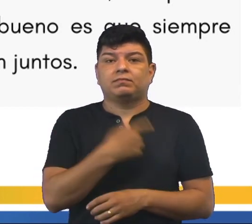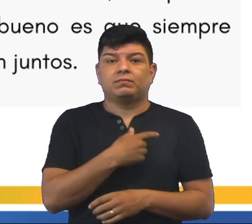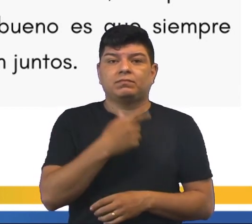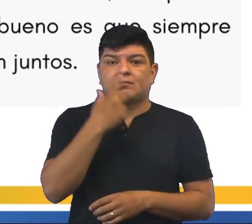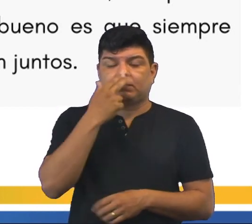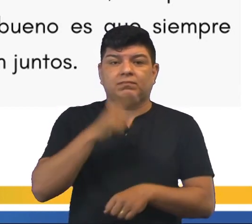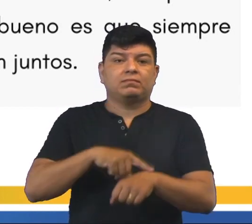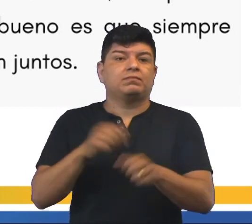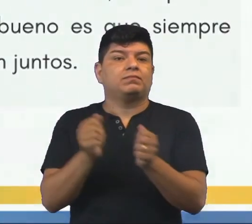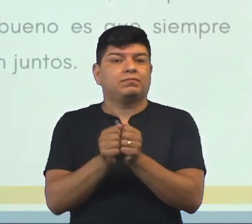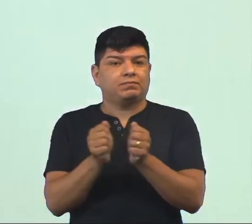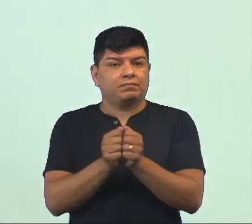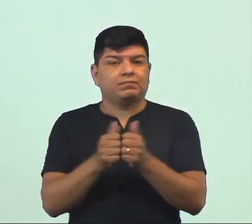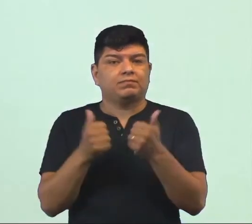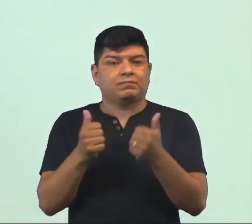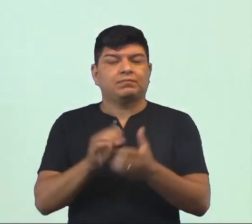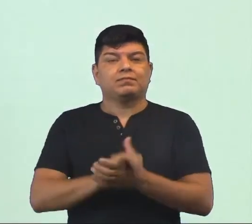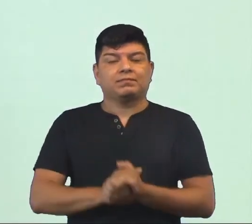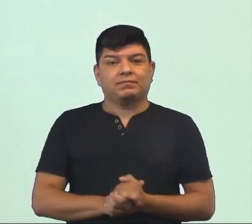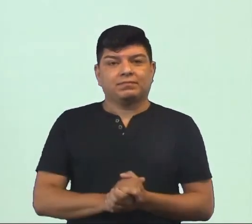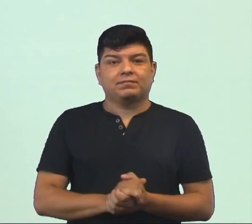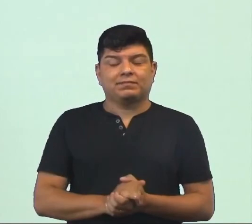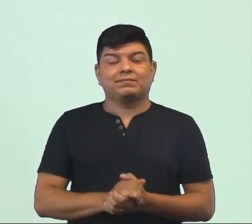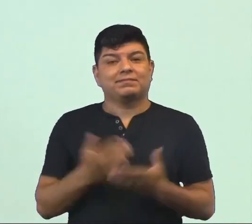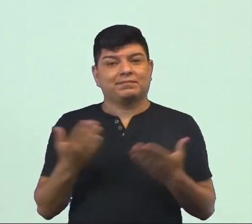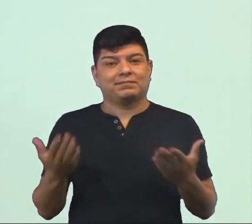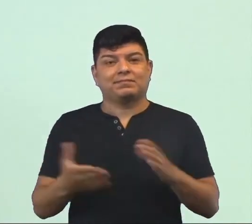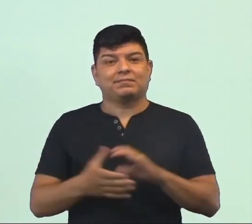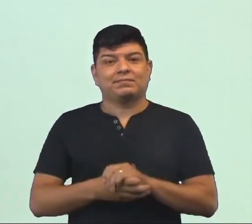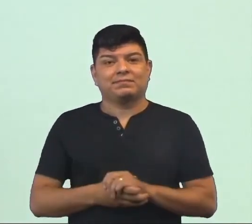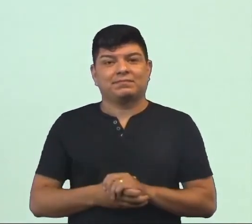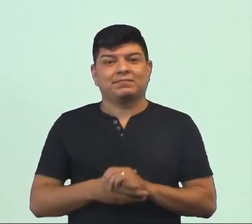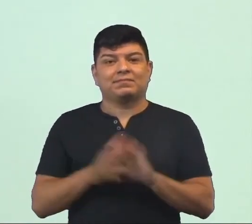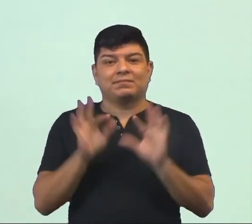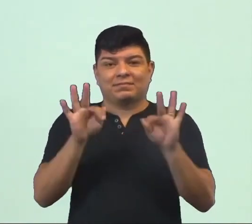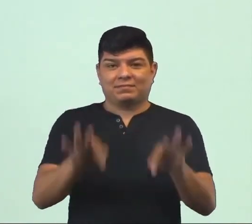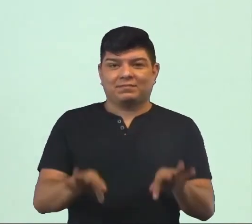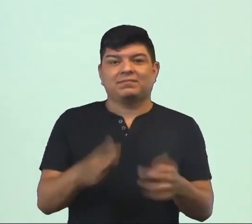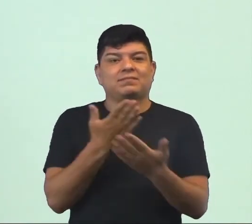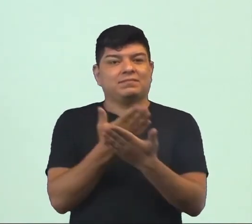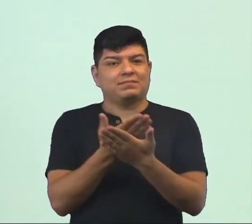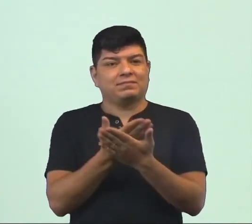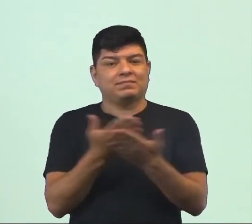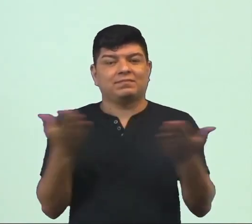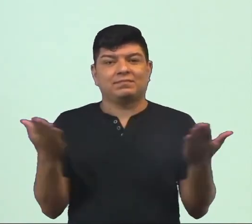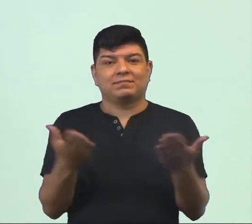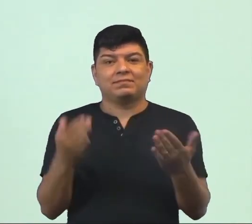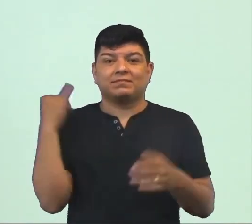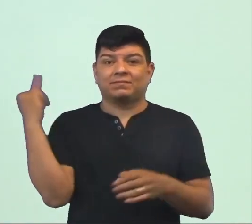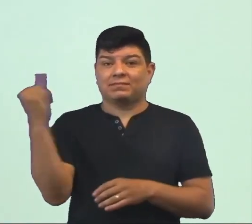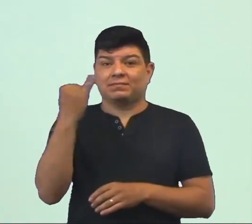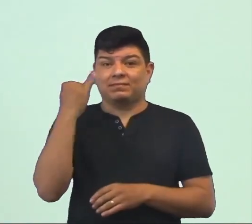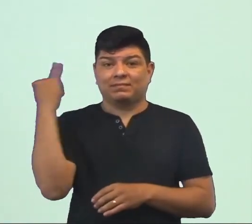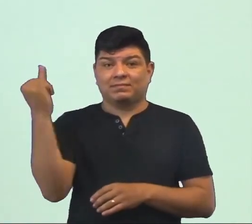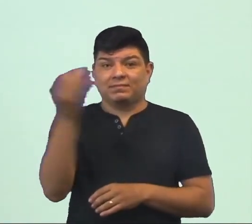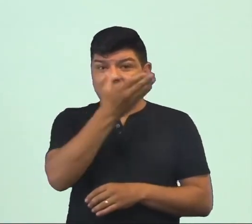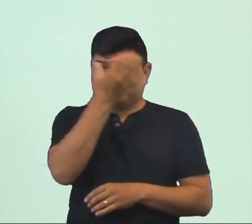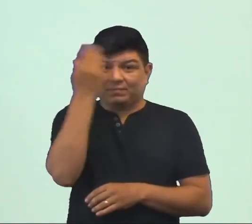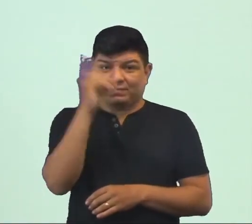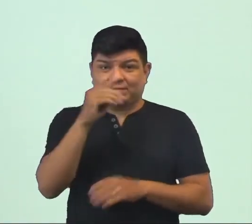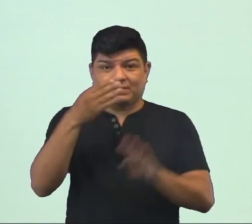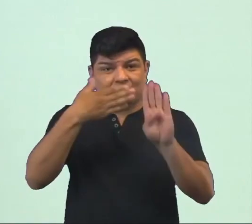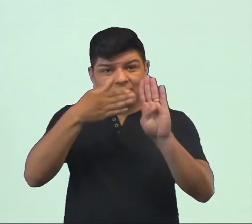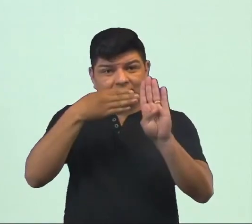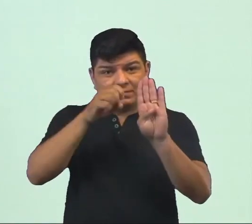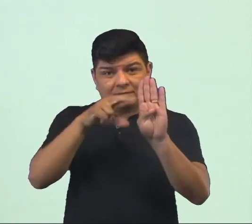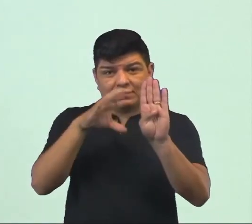tempo juntos, tá, galerinha? Então é isso aí, galerinha, finalizamos aí mais uma aula. O importante, galera, não esqueçam de